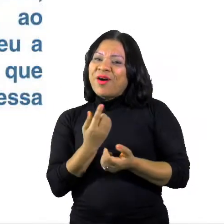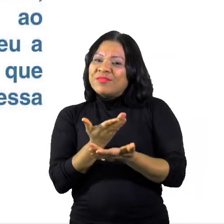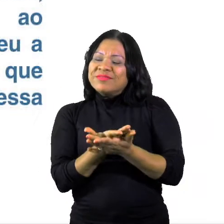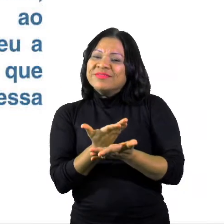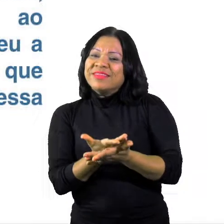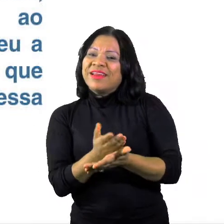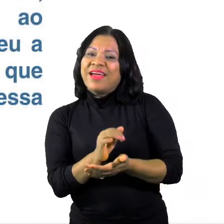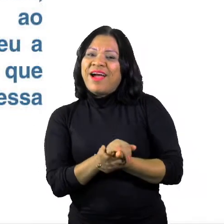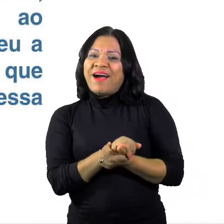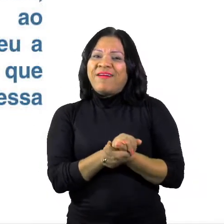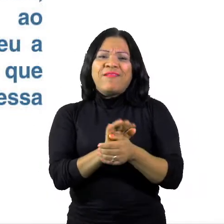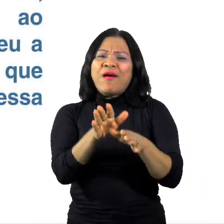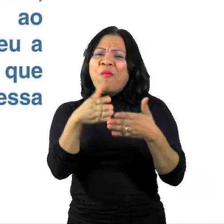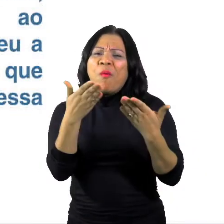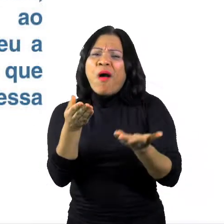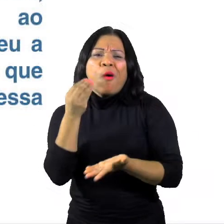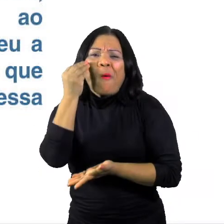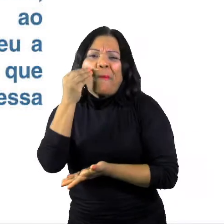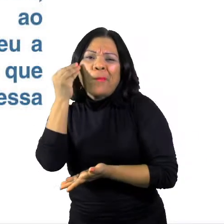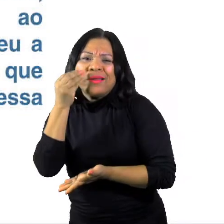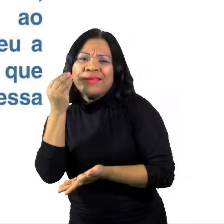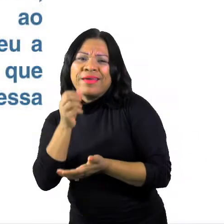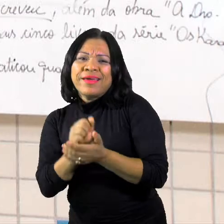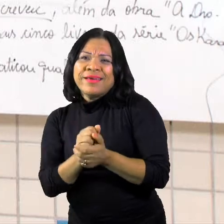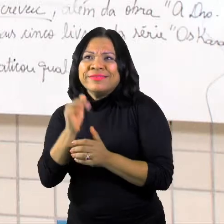cheia de suspense e aventura?